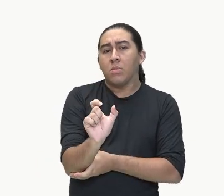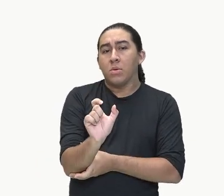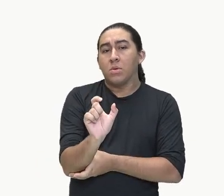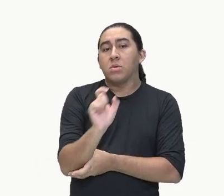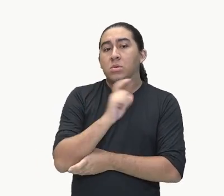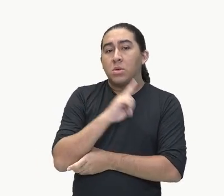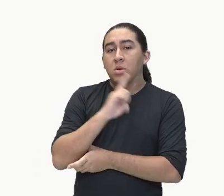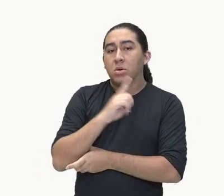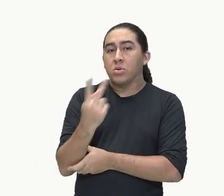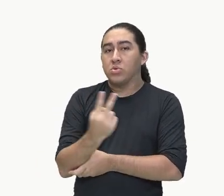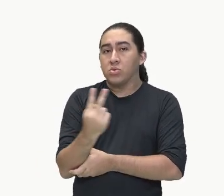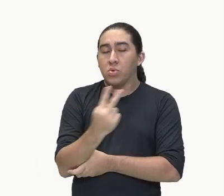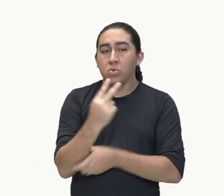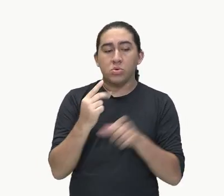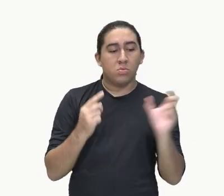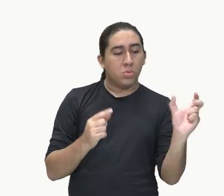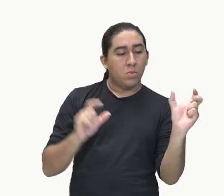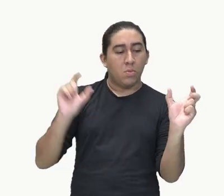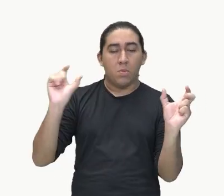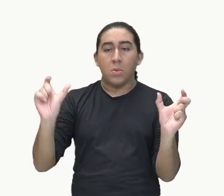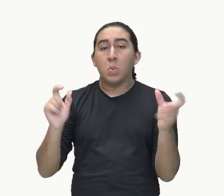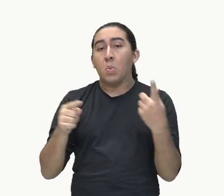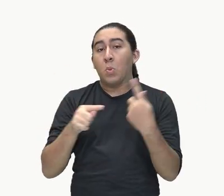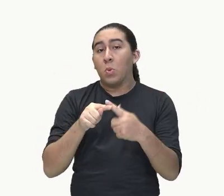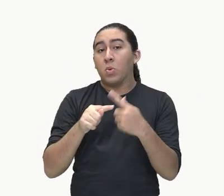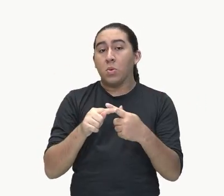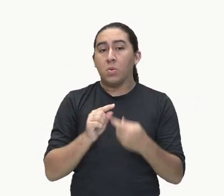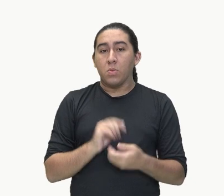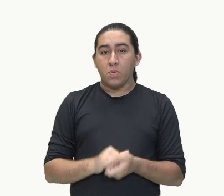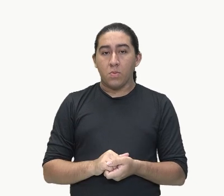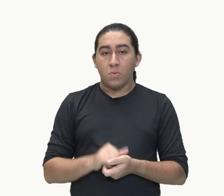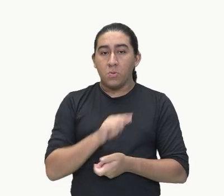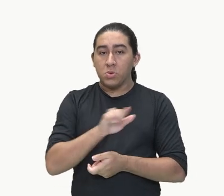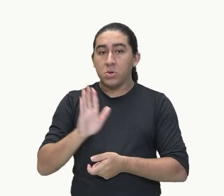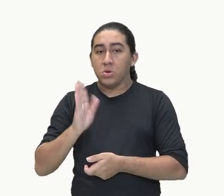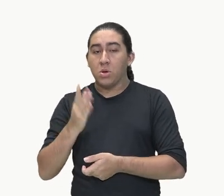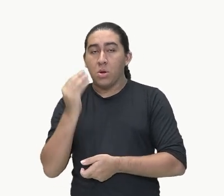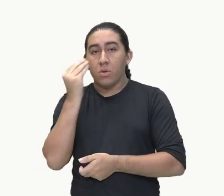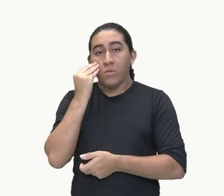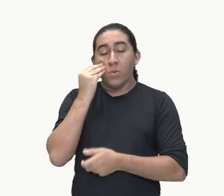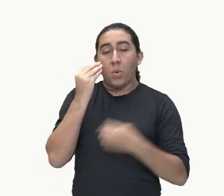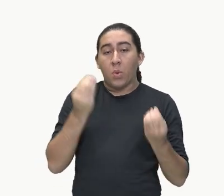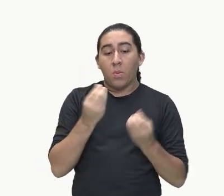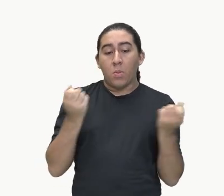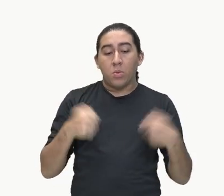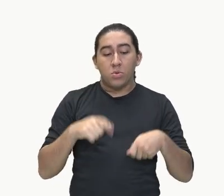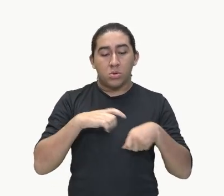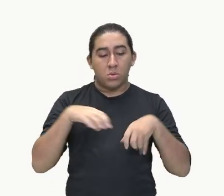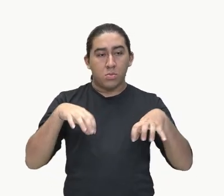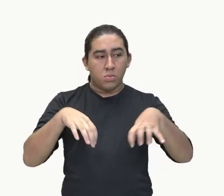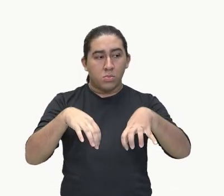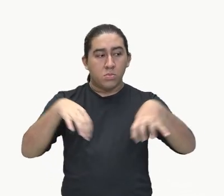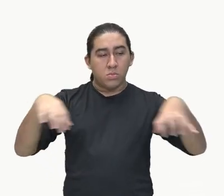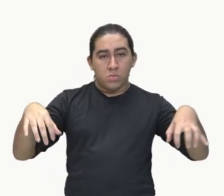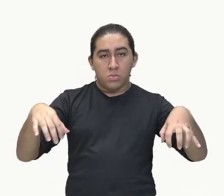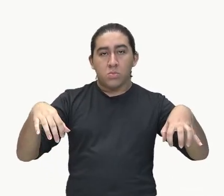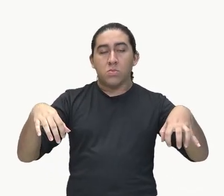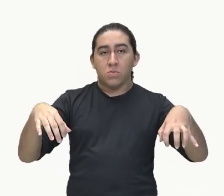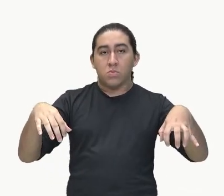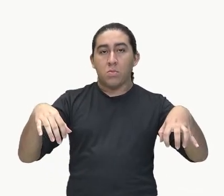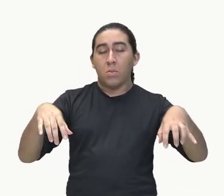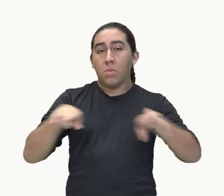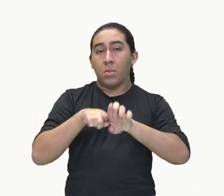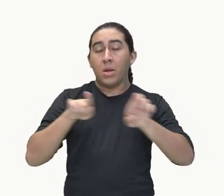prefixal e sufixal, porque você já tentou tirar o prefixo ou o sufixo, e mesmo assim